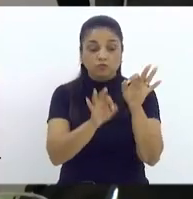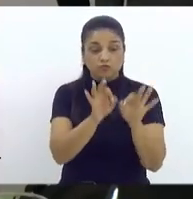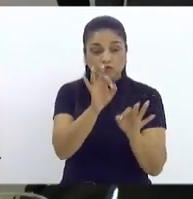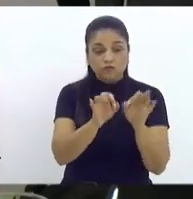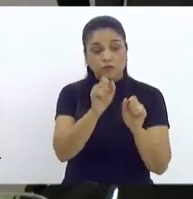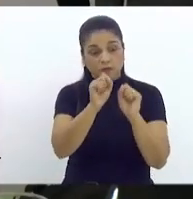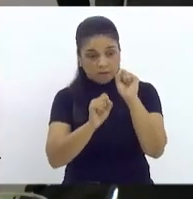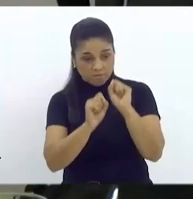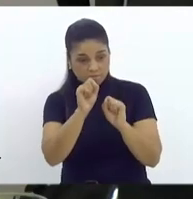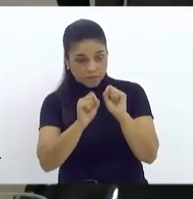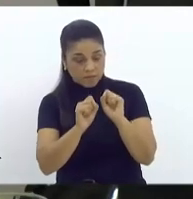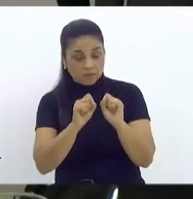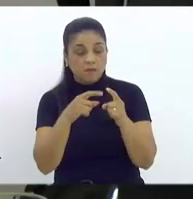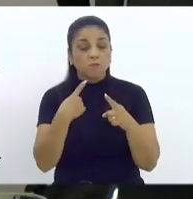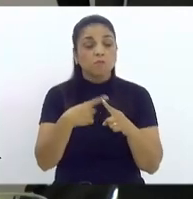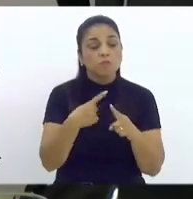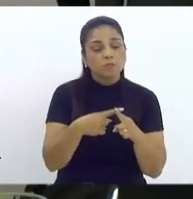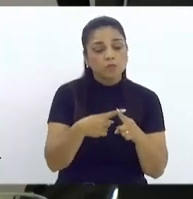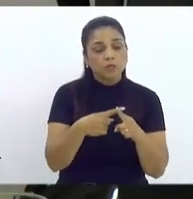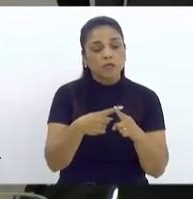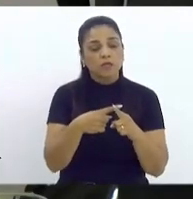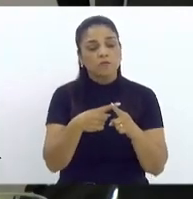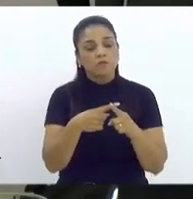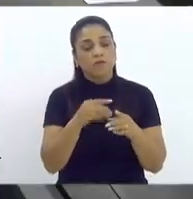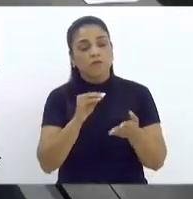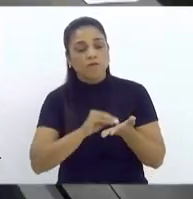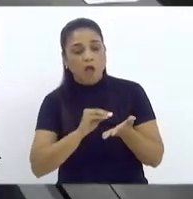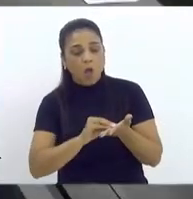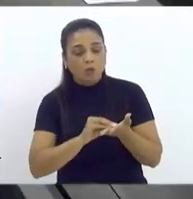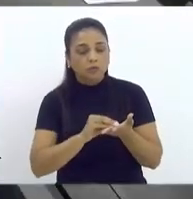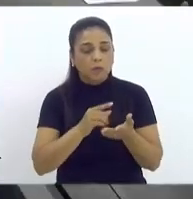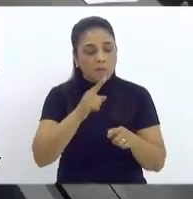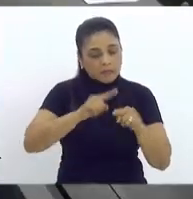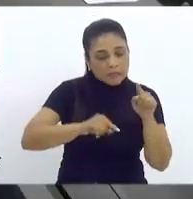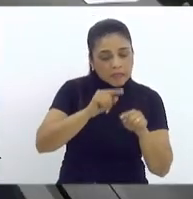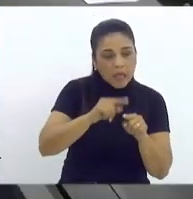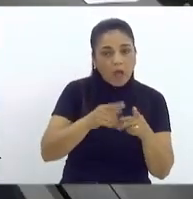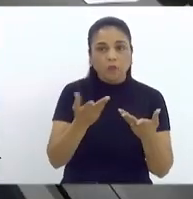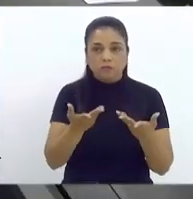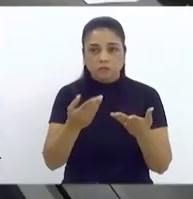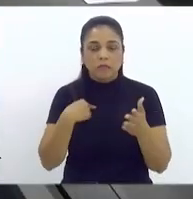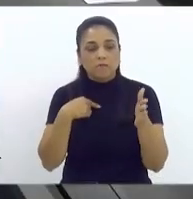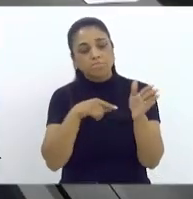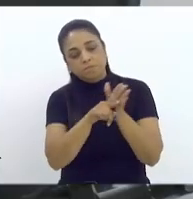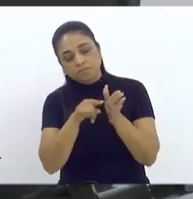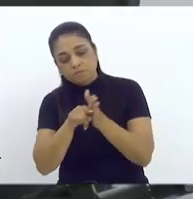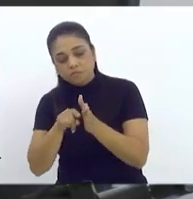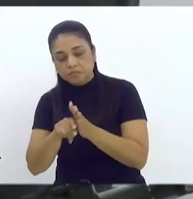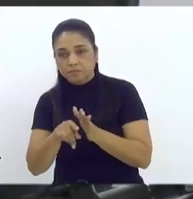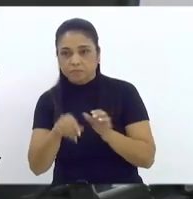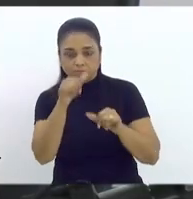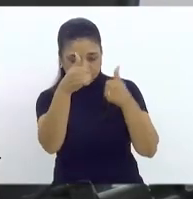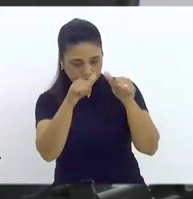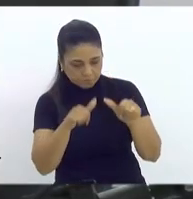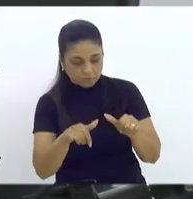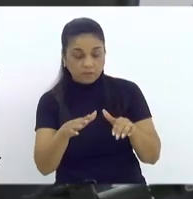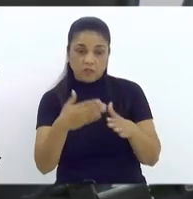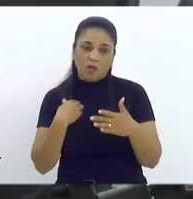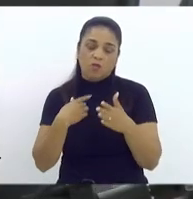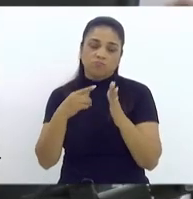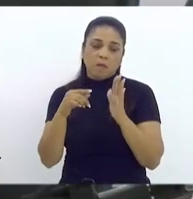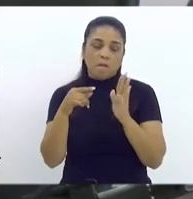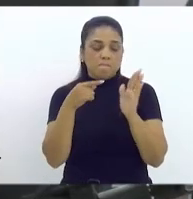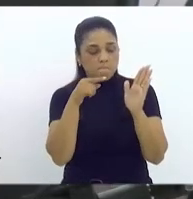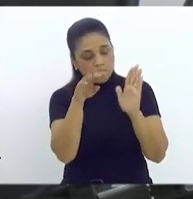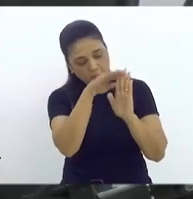há não colocação de um posto, etc. Eu vou fazer o requerimento, vai estar no hall de perguntas para a Genersa, aí é